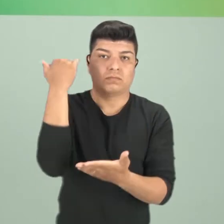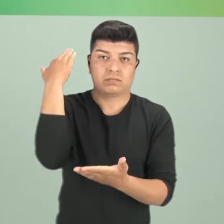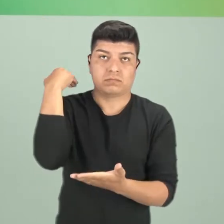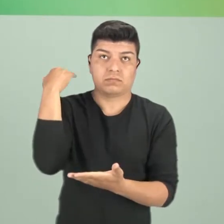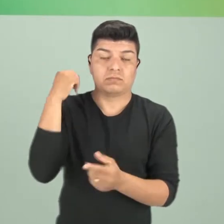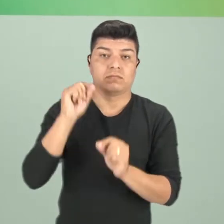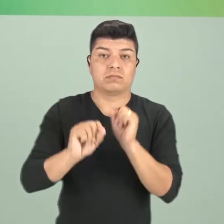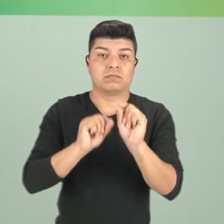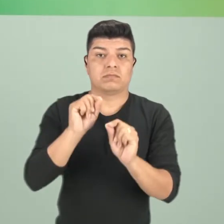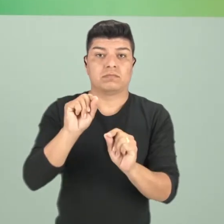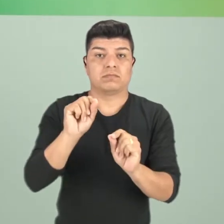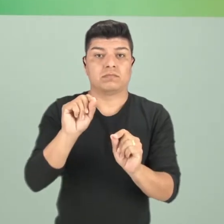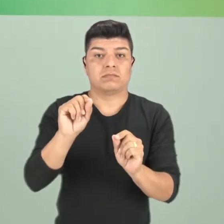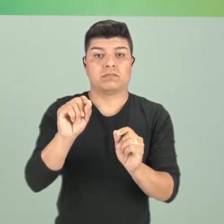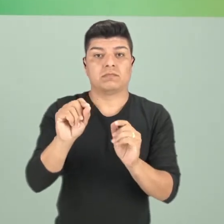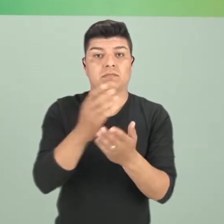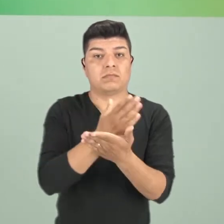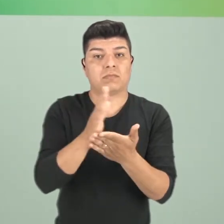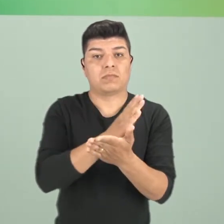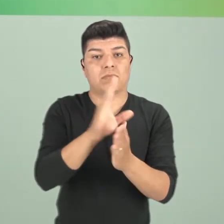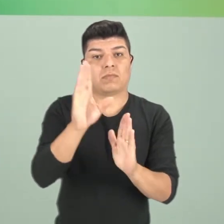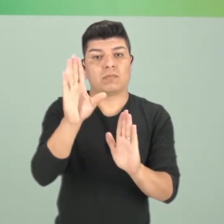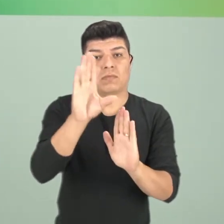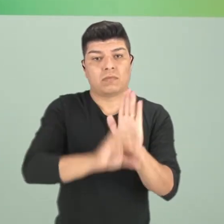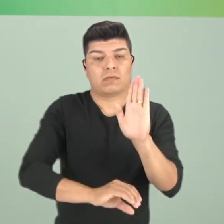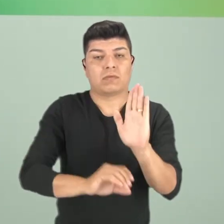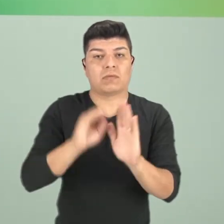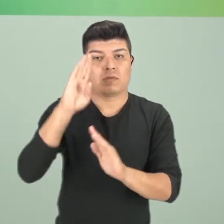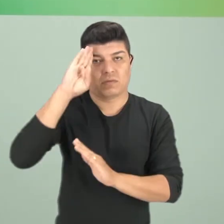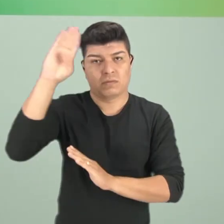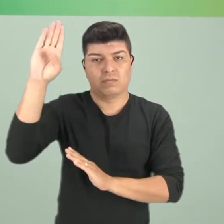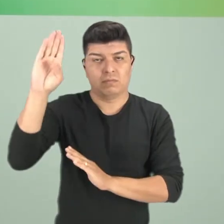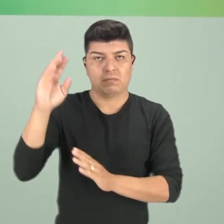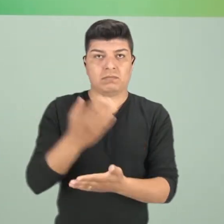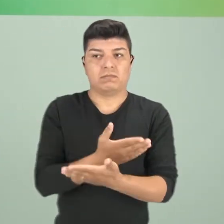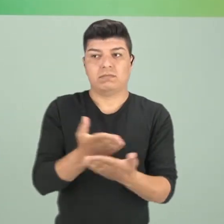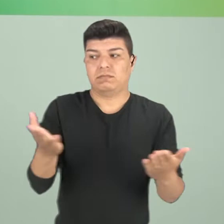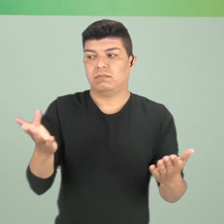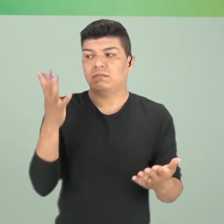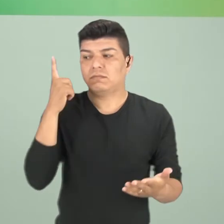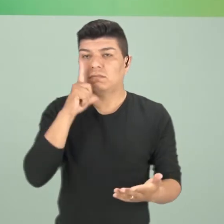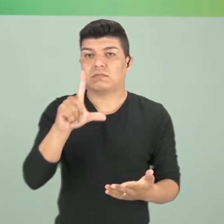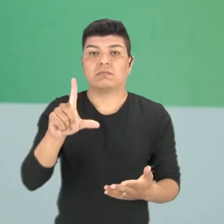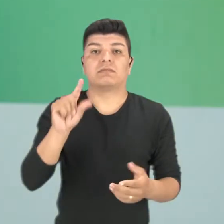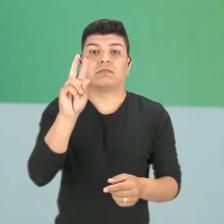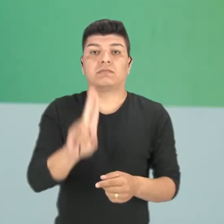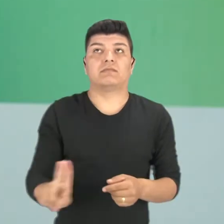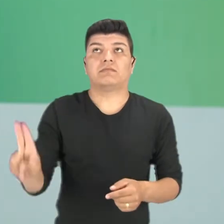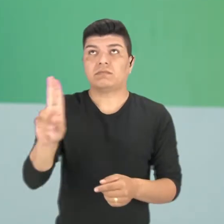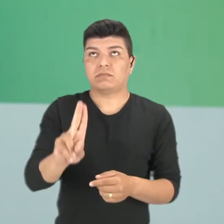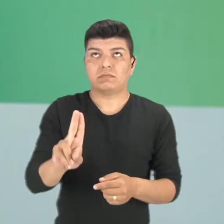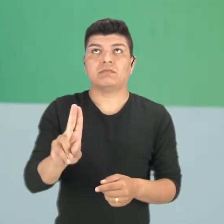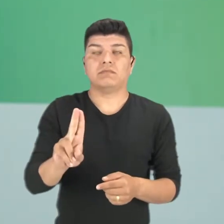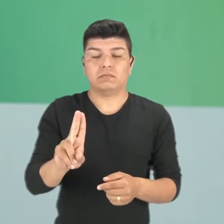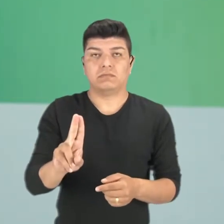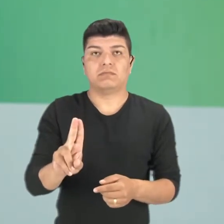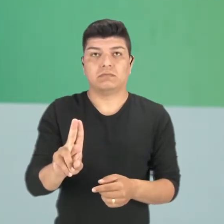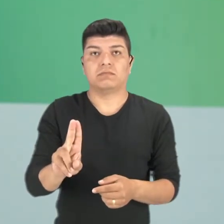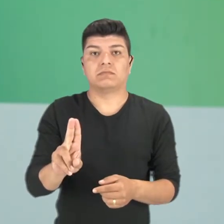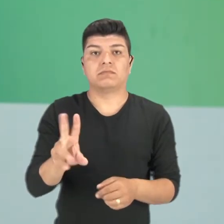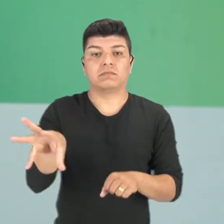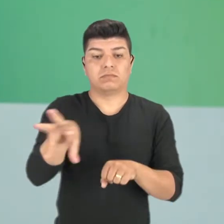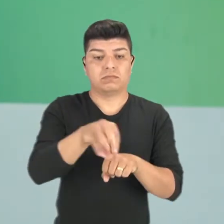anteriores alguns conceitos que são primordiais para que você consiga aplicar